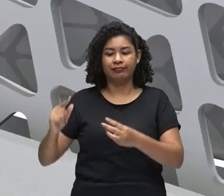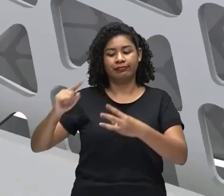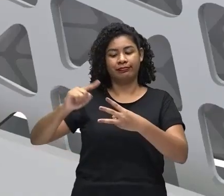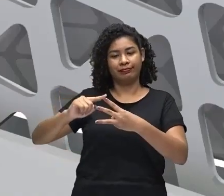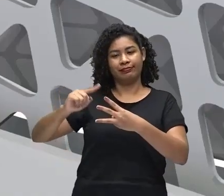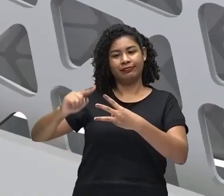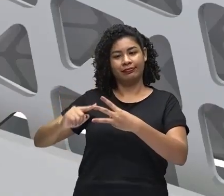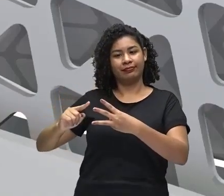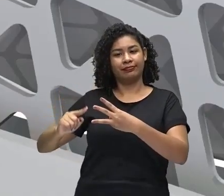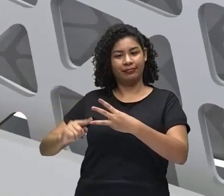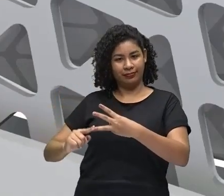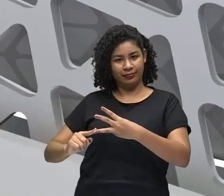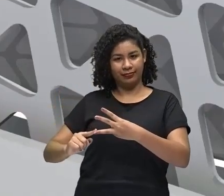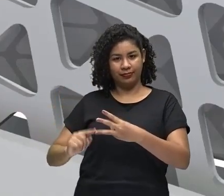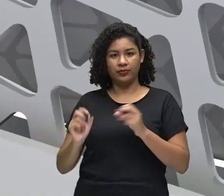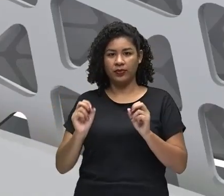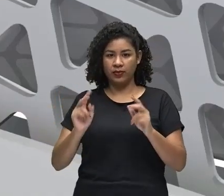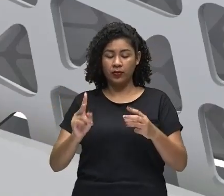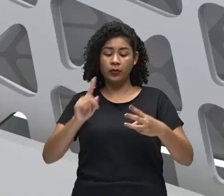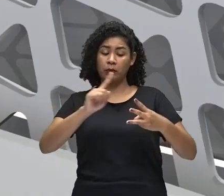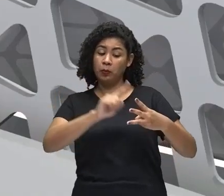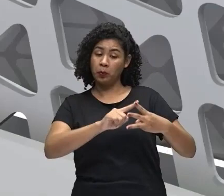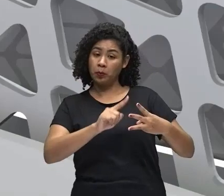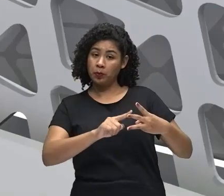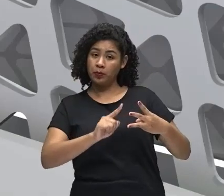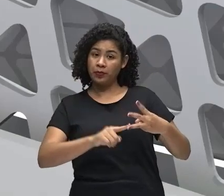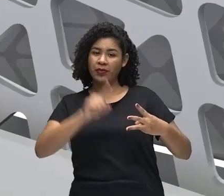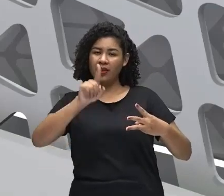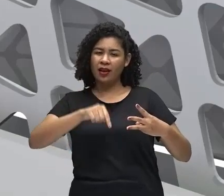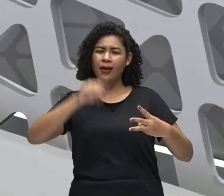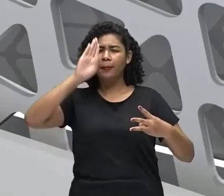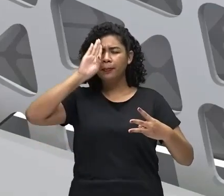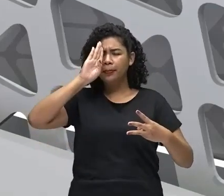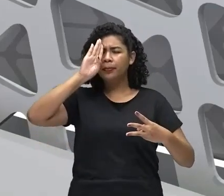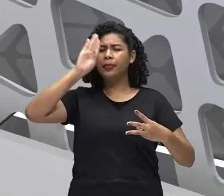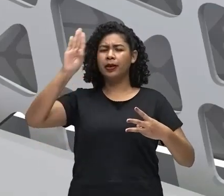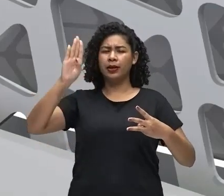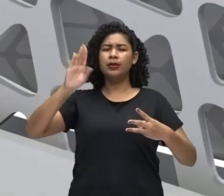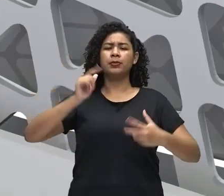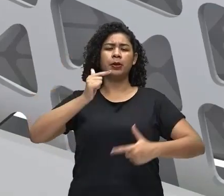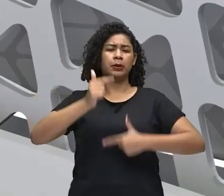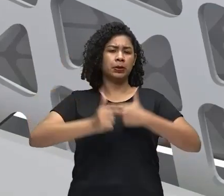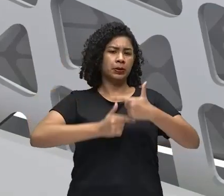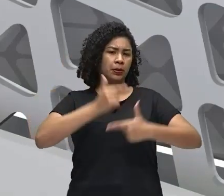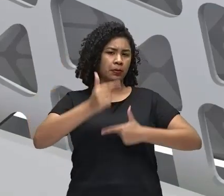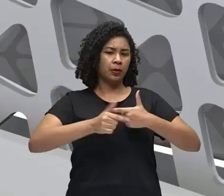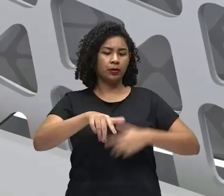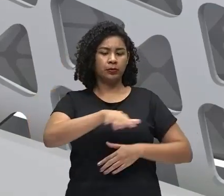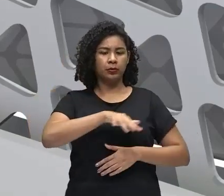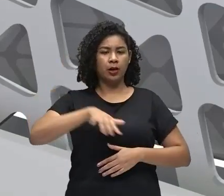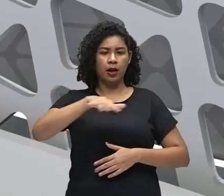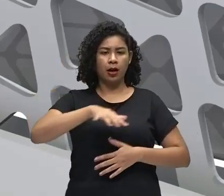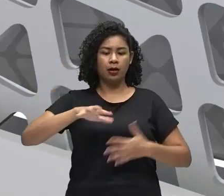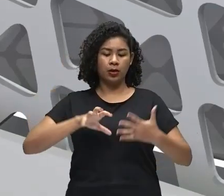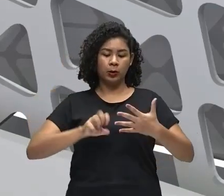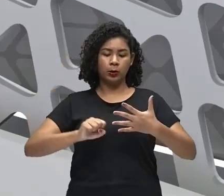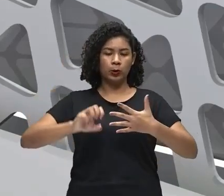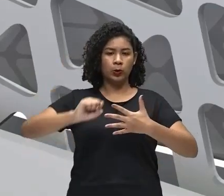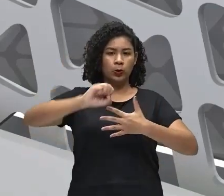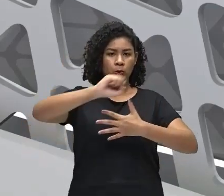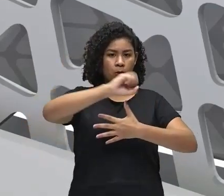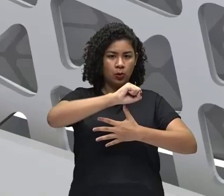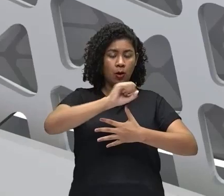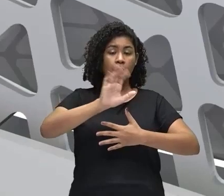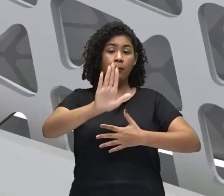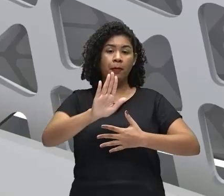tem aí basicamente os principais protagonistas, né, os atores aí dessas cadeias alimentares. Não são somente eles, porque como a